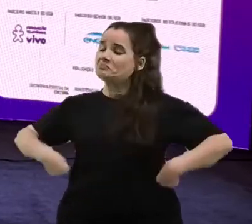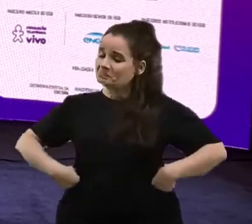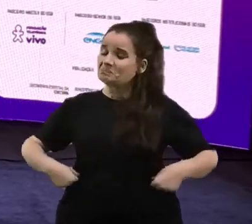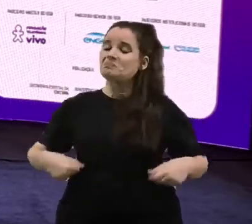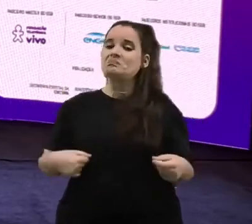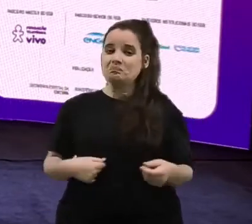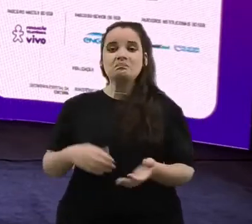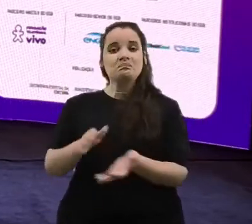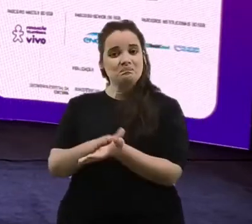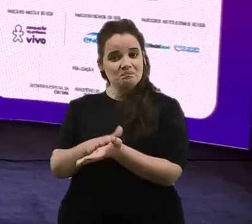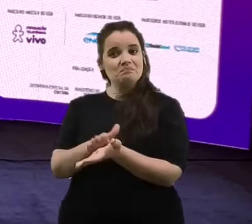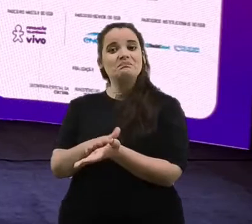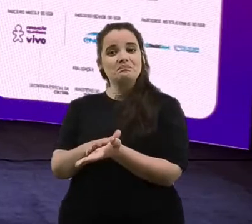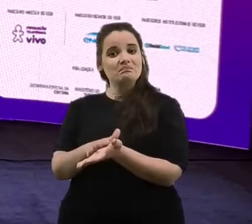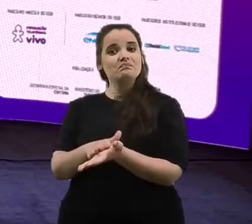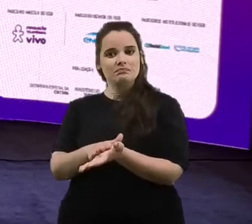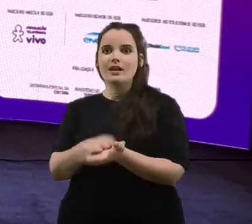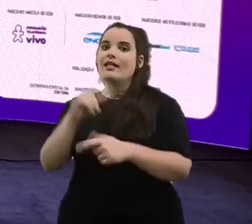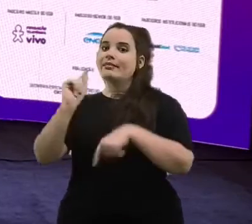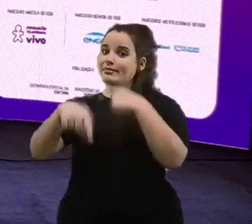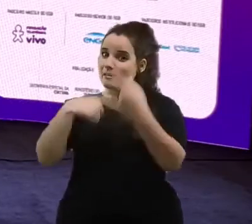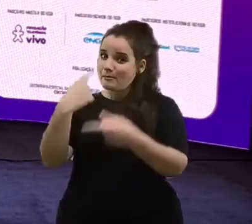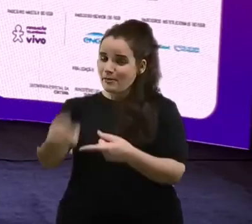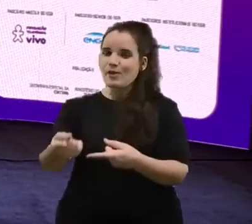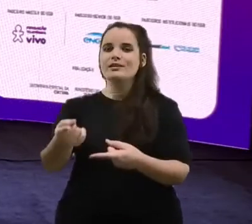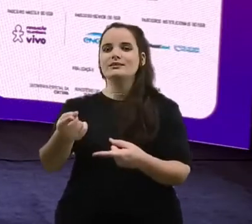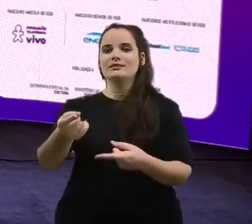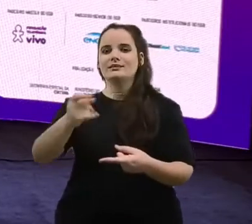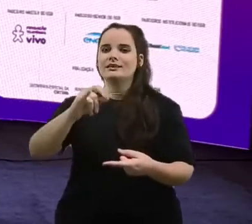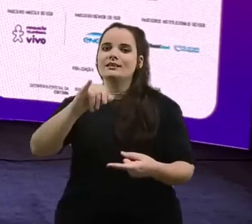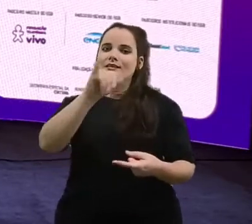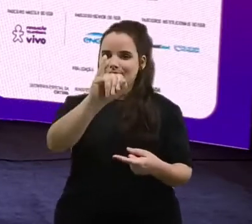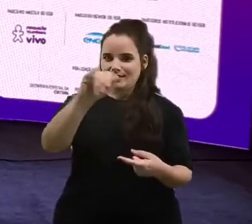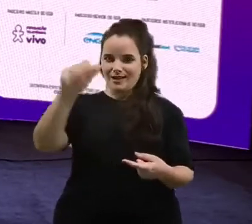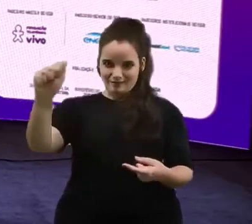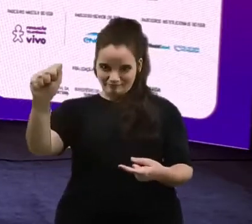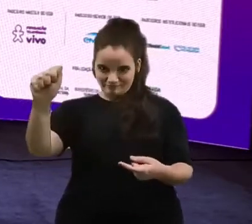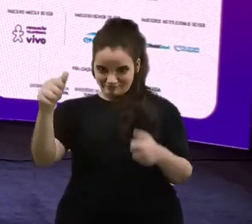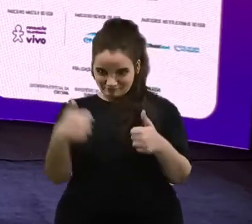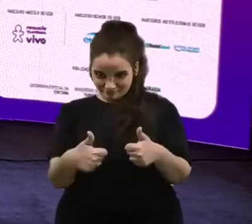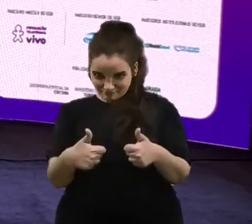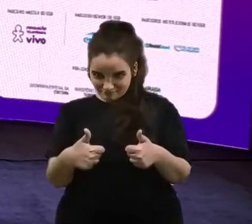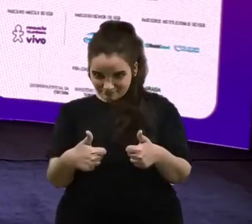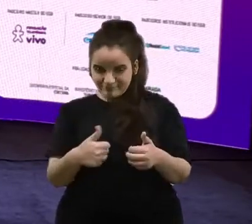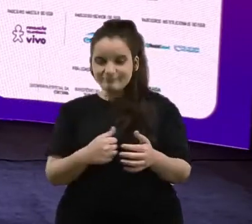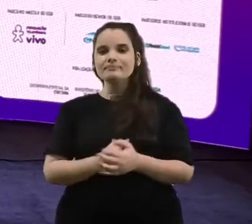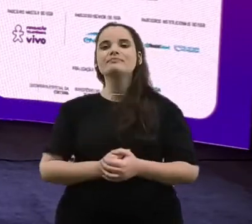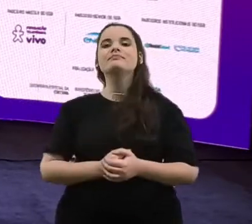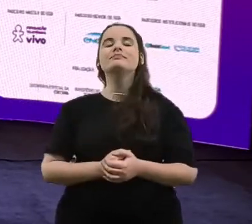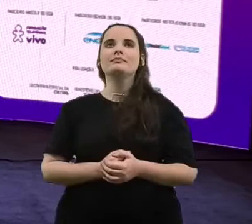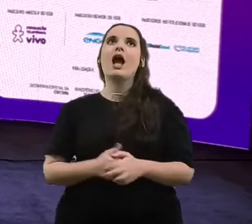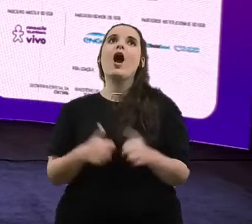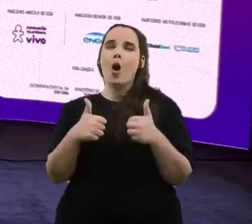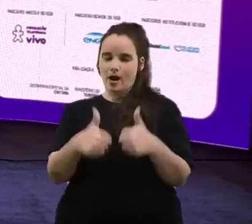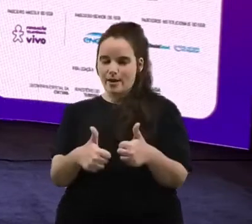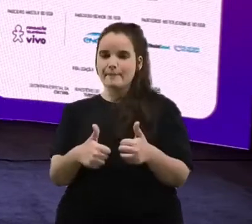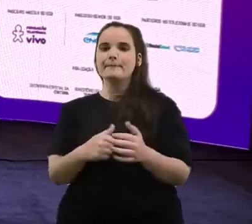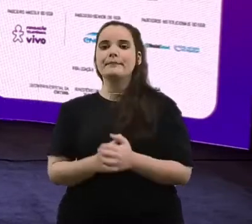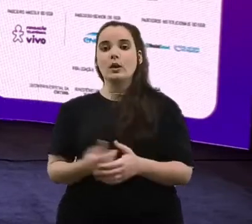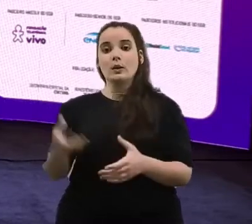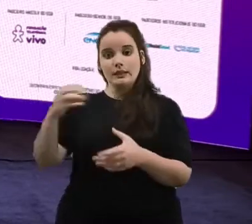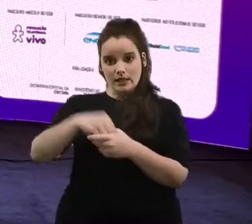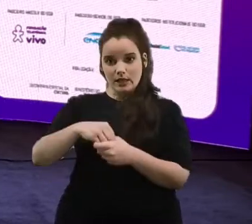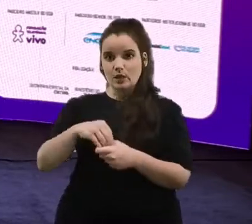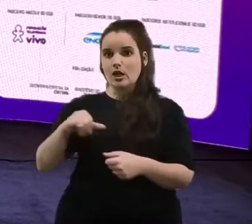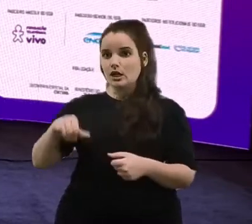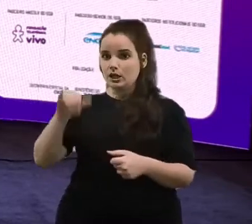inteligência artificial, que está todo mundo esperando isso. Ótimo. Bom, exatamente, Fernanda. Dentro da Uper, nós temos alguns